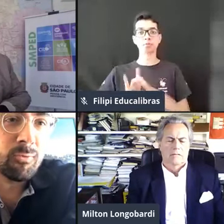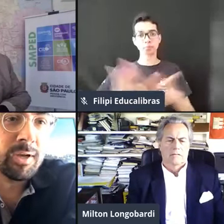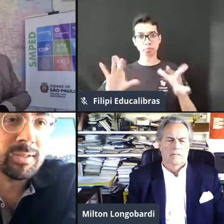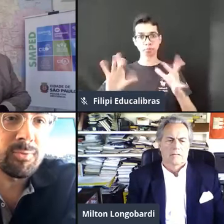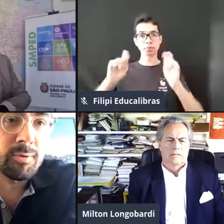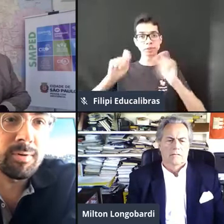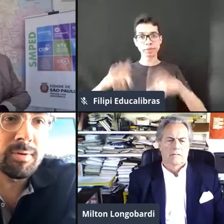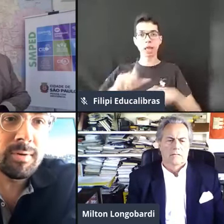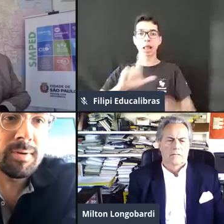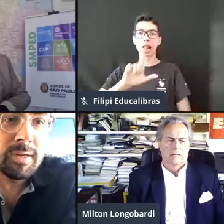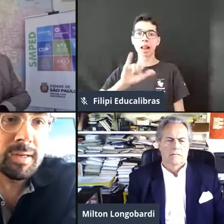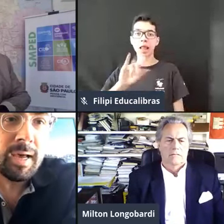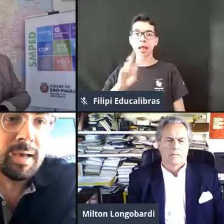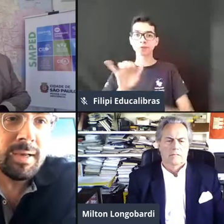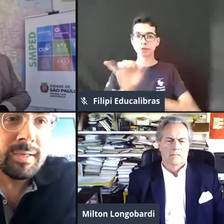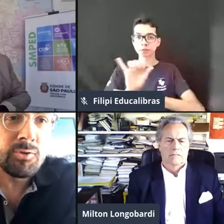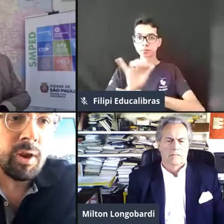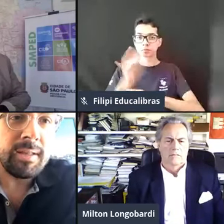um na segurança